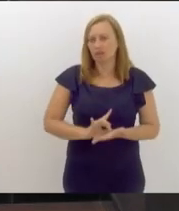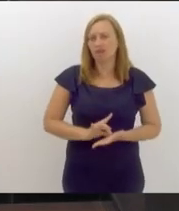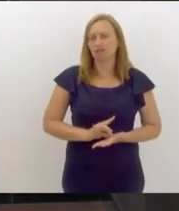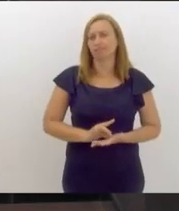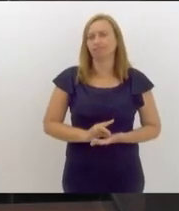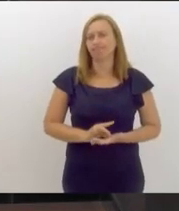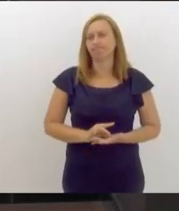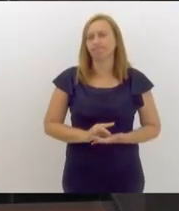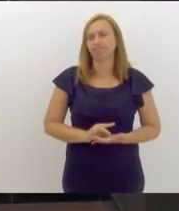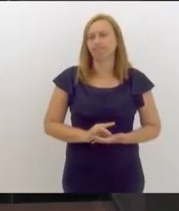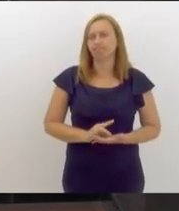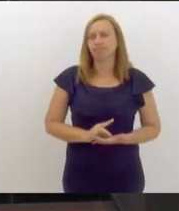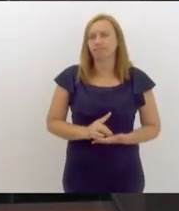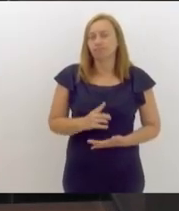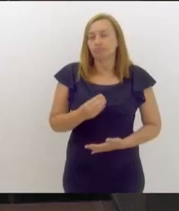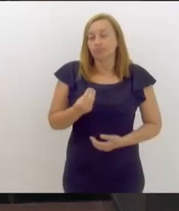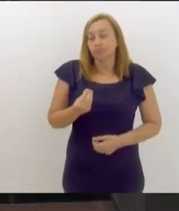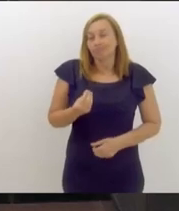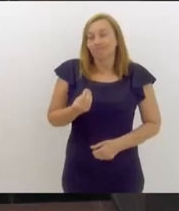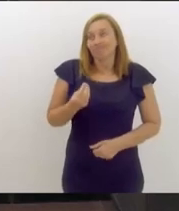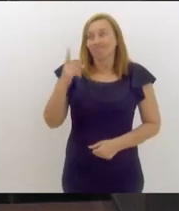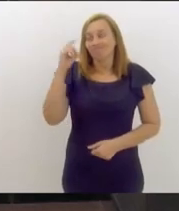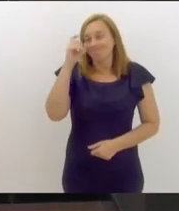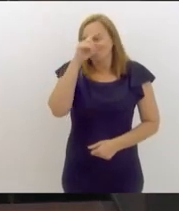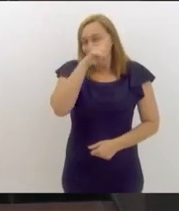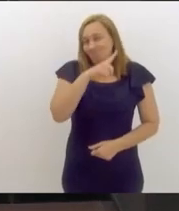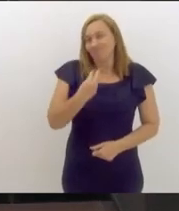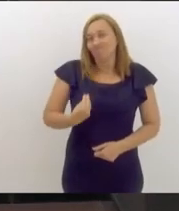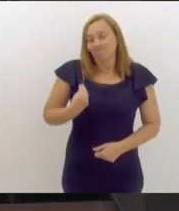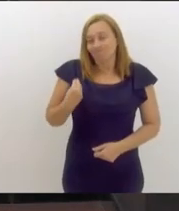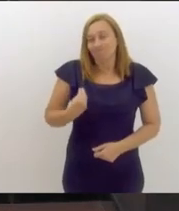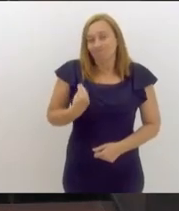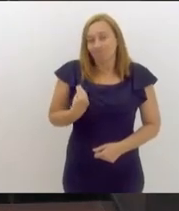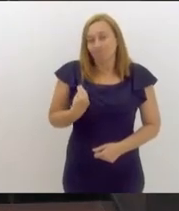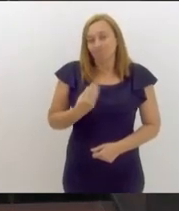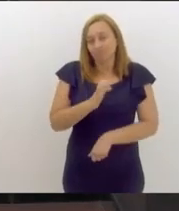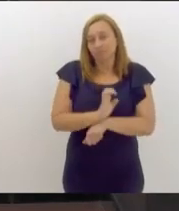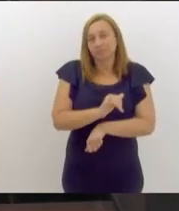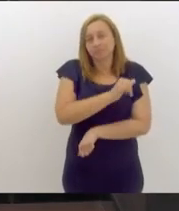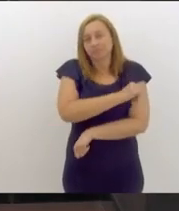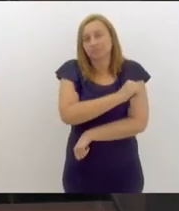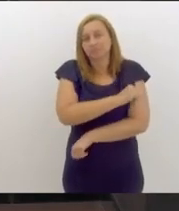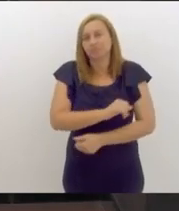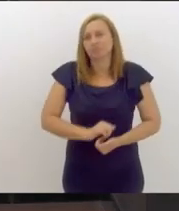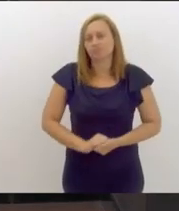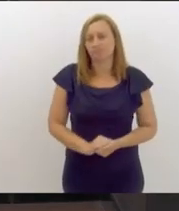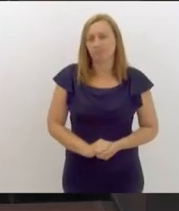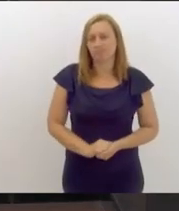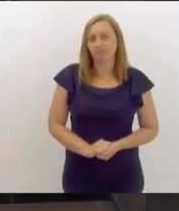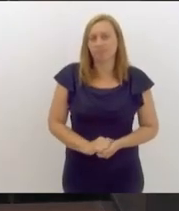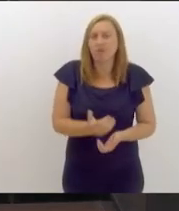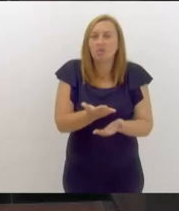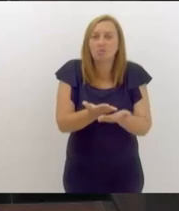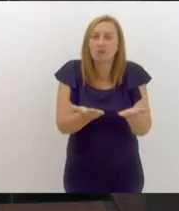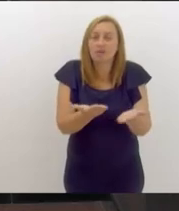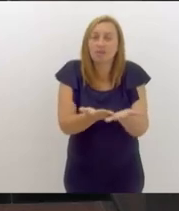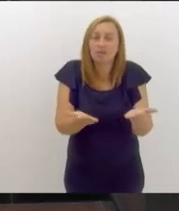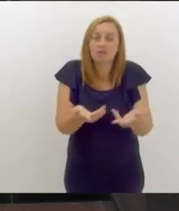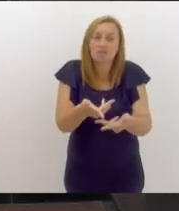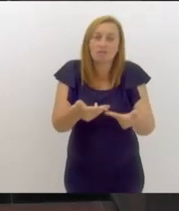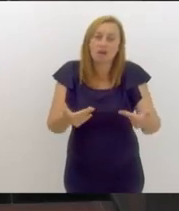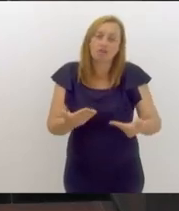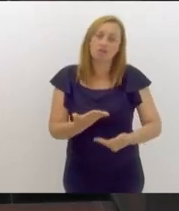e nós estamos vivendo um momento muito difícil no estado do Rio de Janeiro aonde nós estamos estamos perdendo os nossos